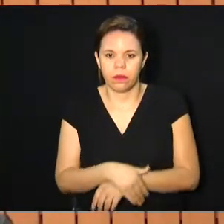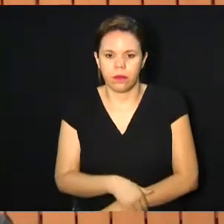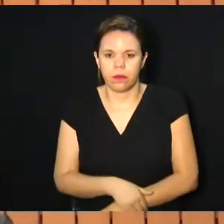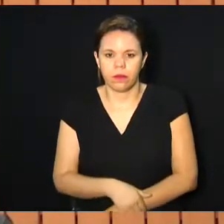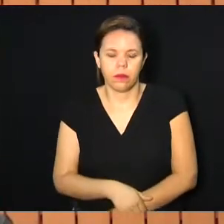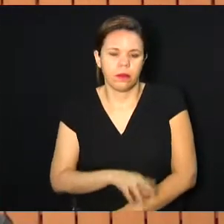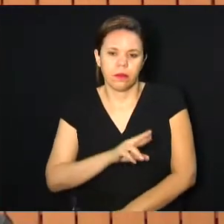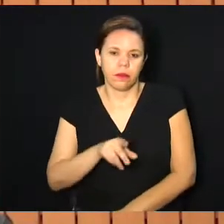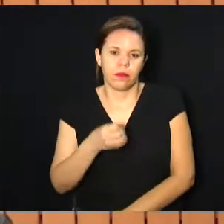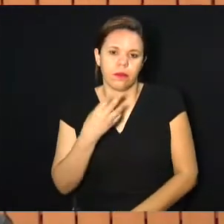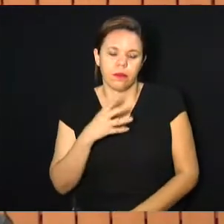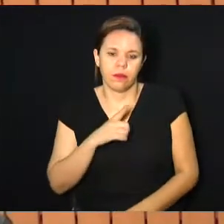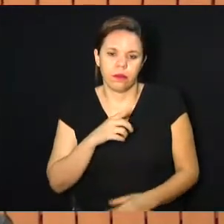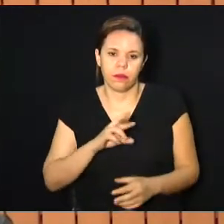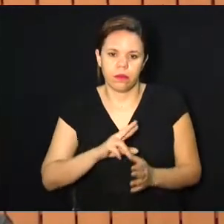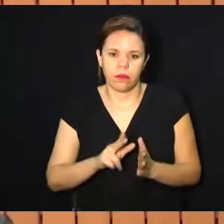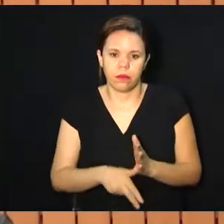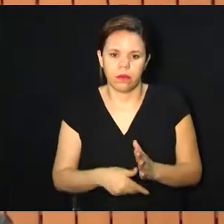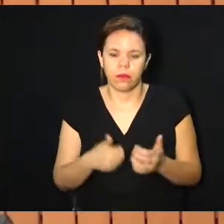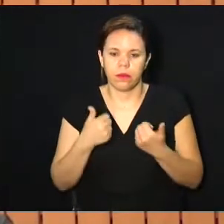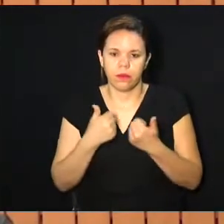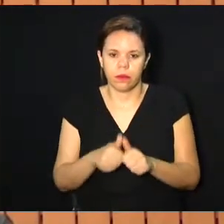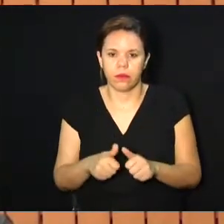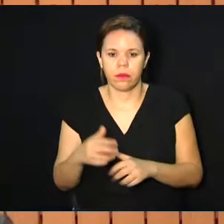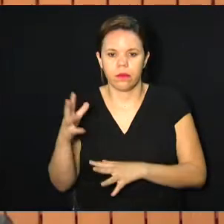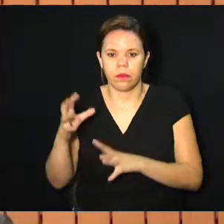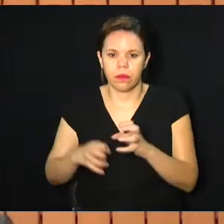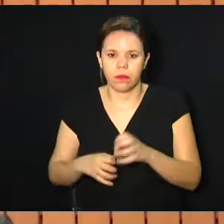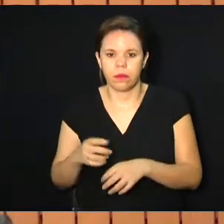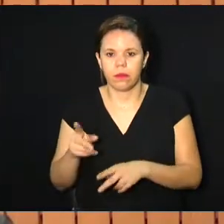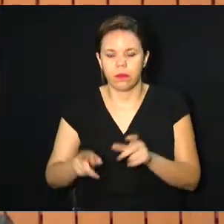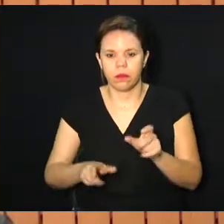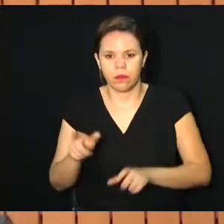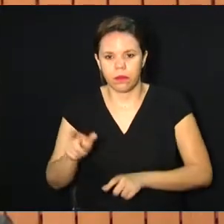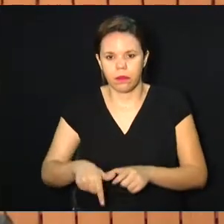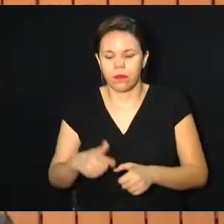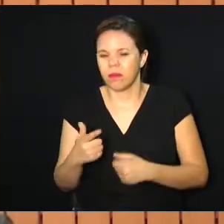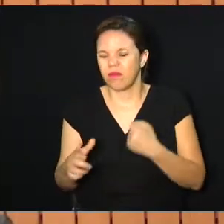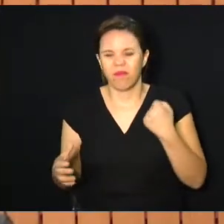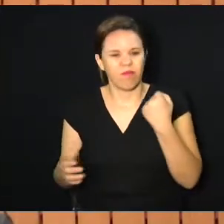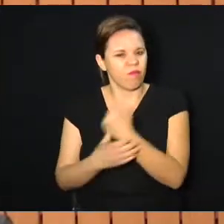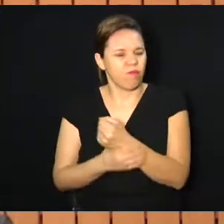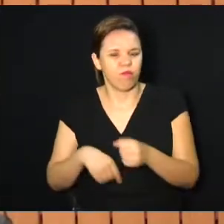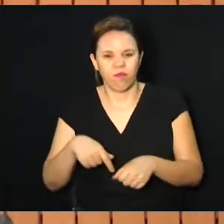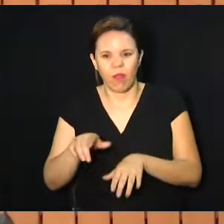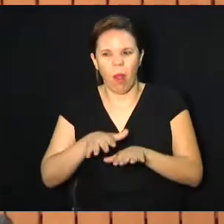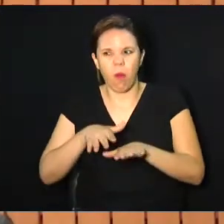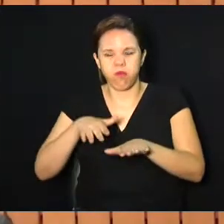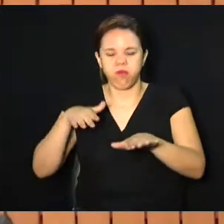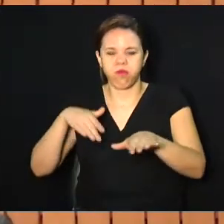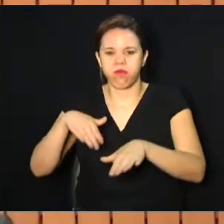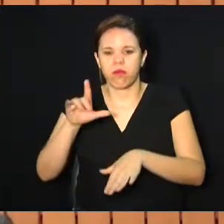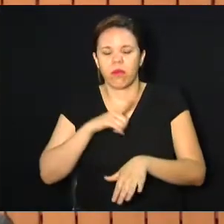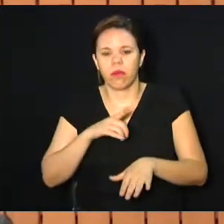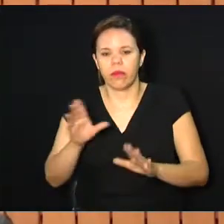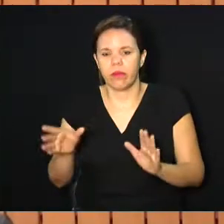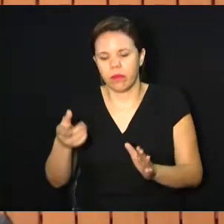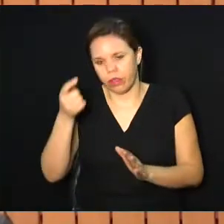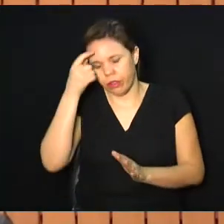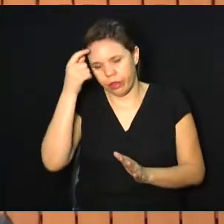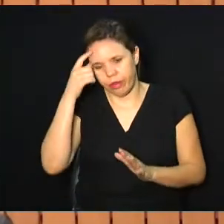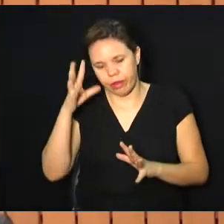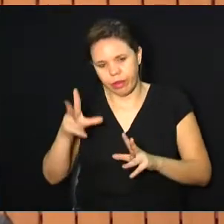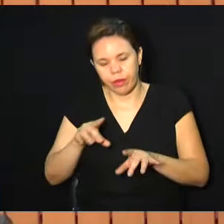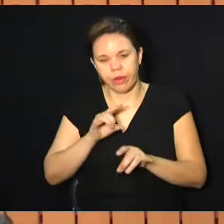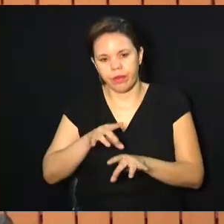é bom você ter vários ônibus brigando pelo passageiro, ia gerar insegurança no trânsito, ia gerar mais trânsito, e é um consenso já em toda a área